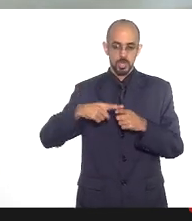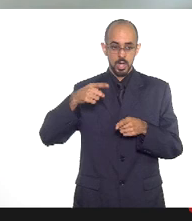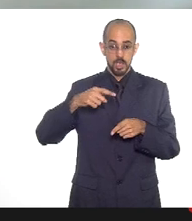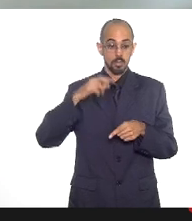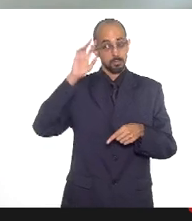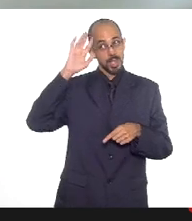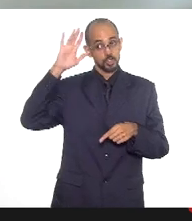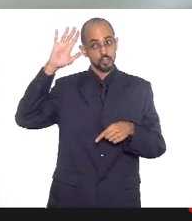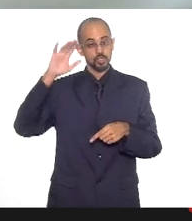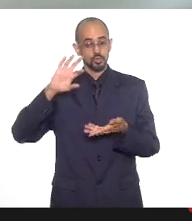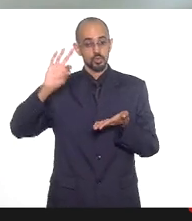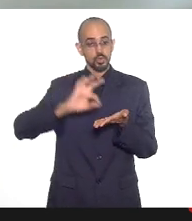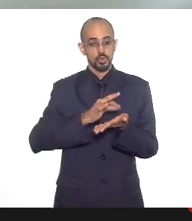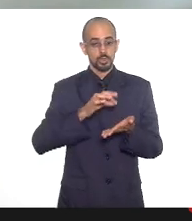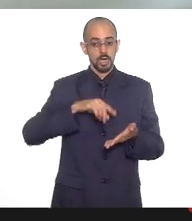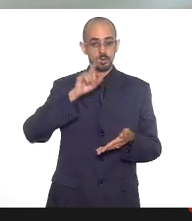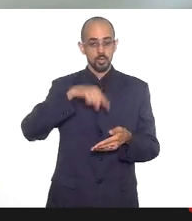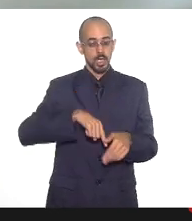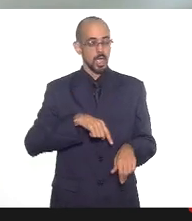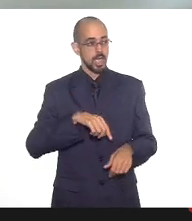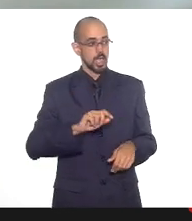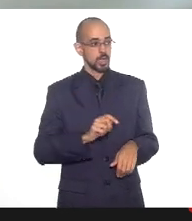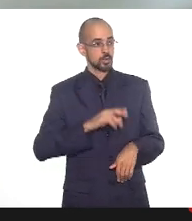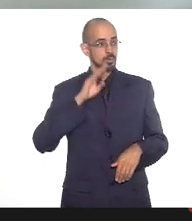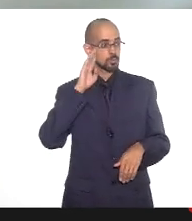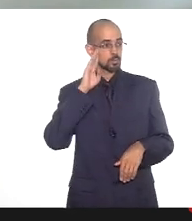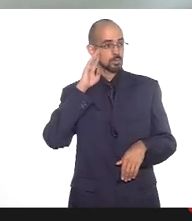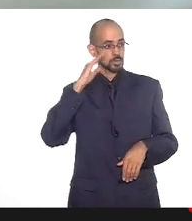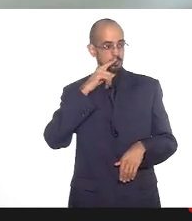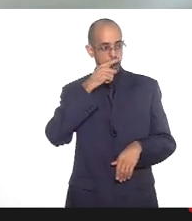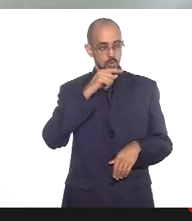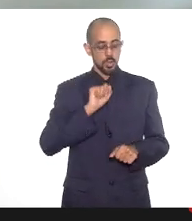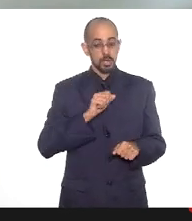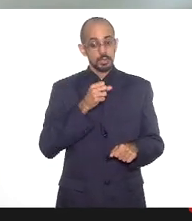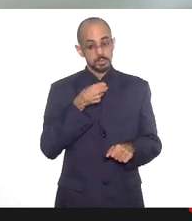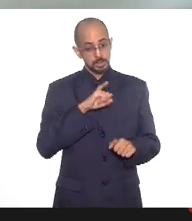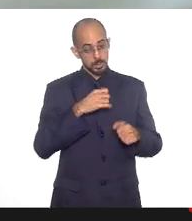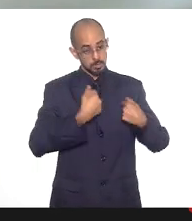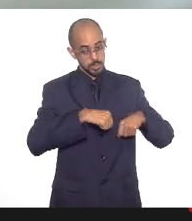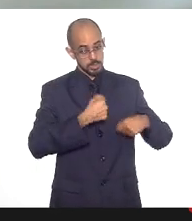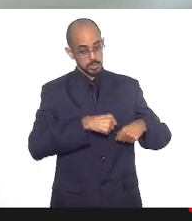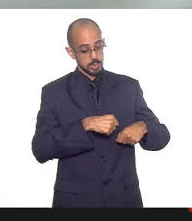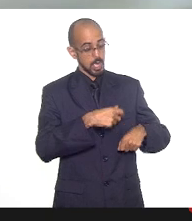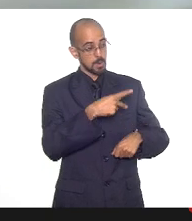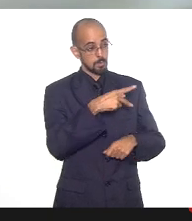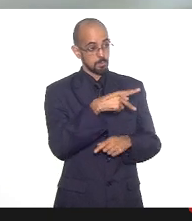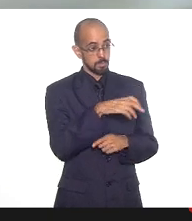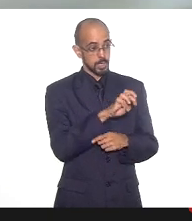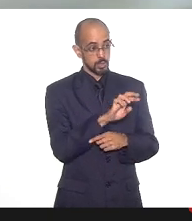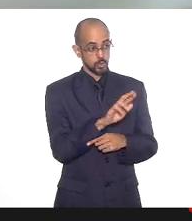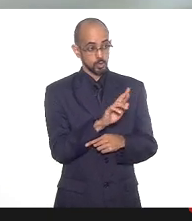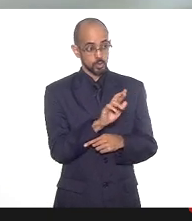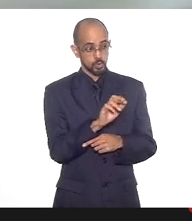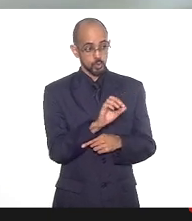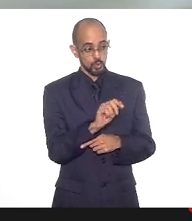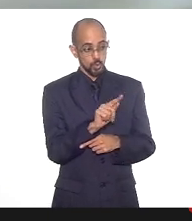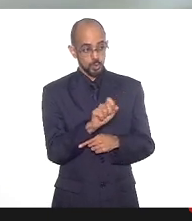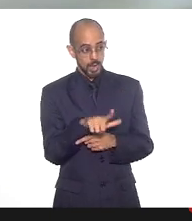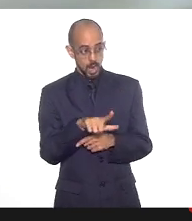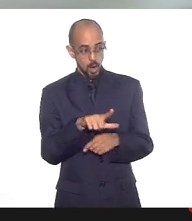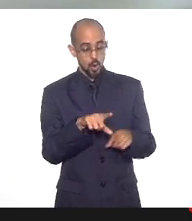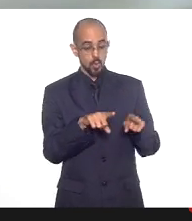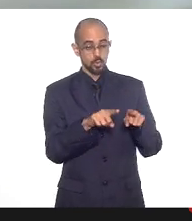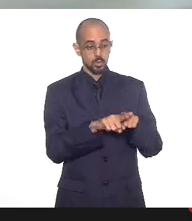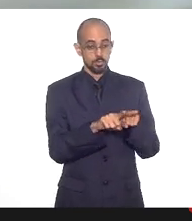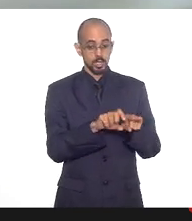e se houver a necessidade, tanto a Shell quanto a Petrogal, aí no caso específico a Petrogal, complementa.